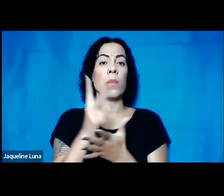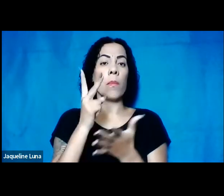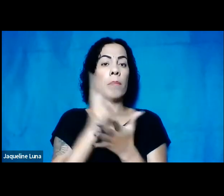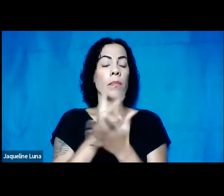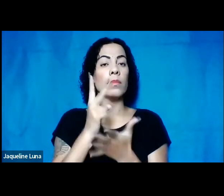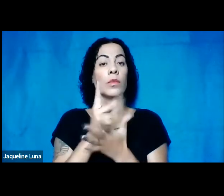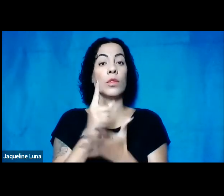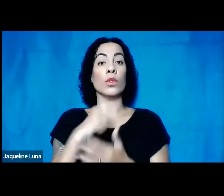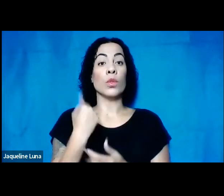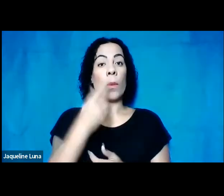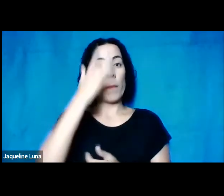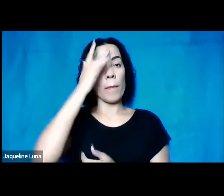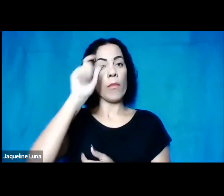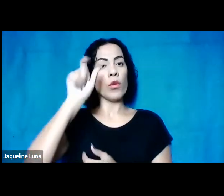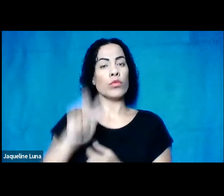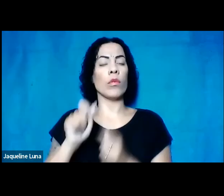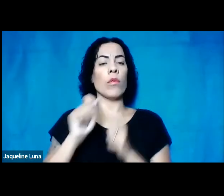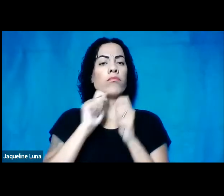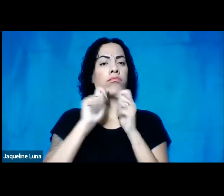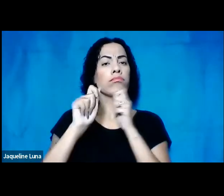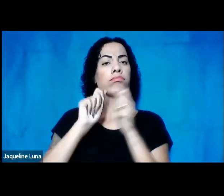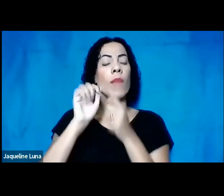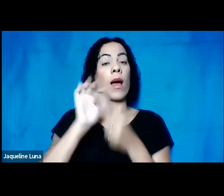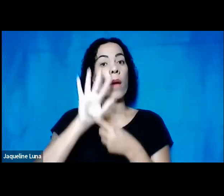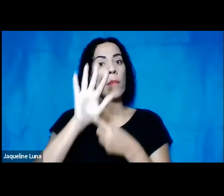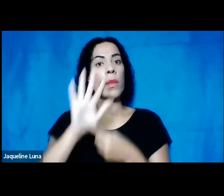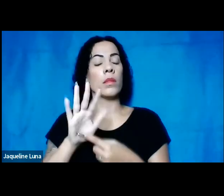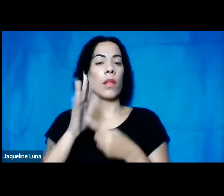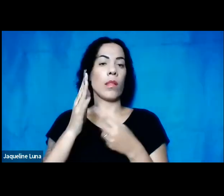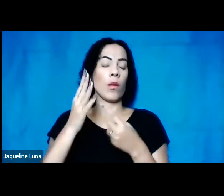nossos apresentadores, comentaristas, né,